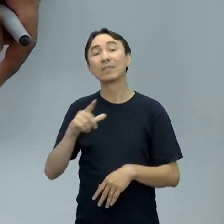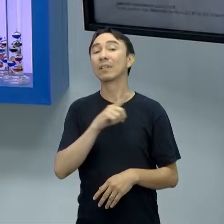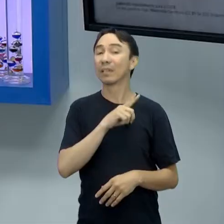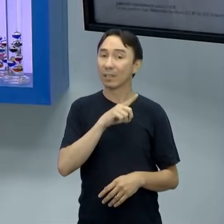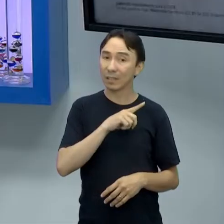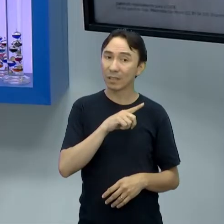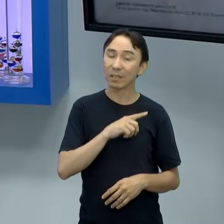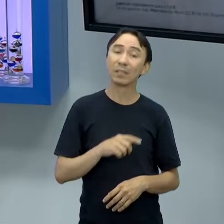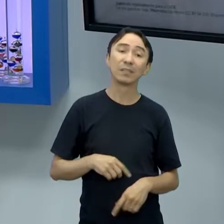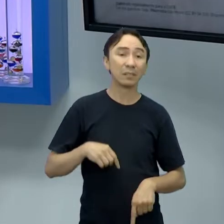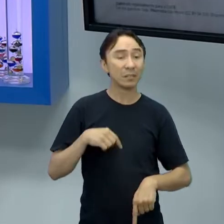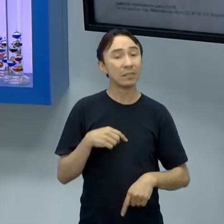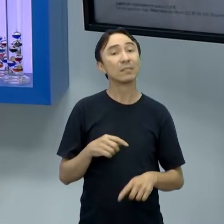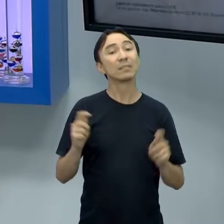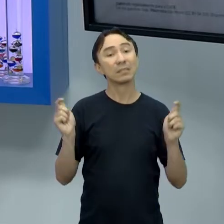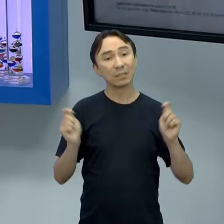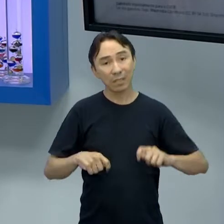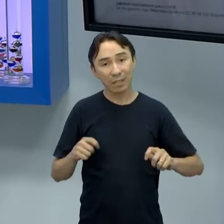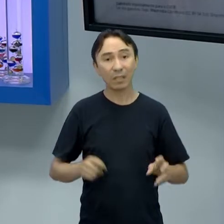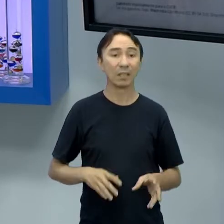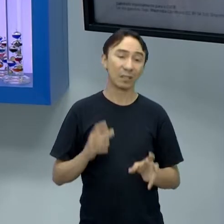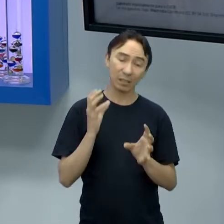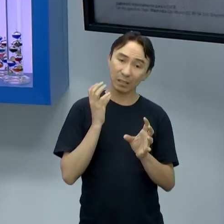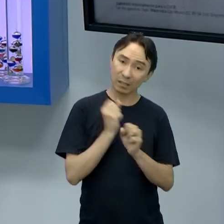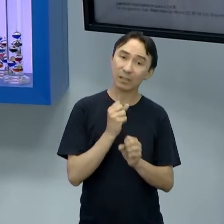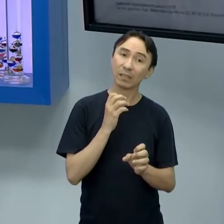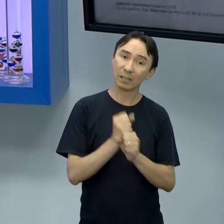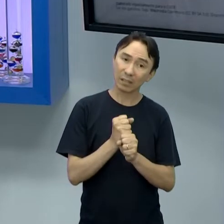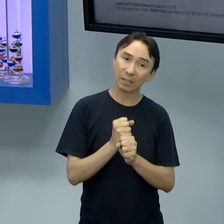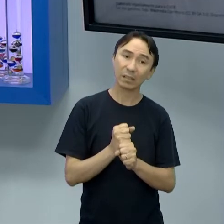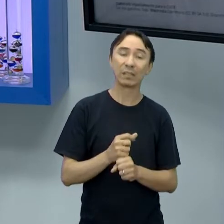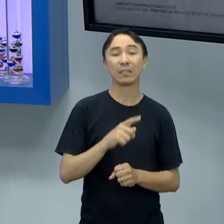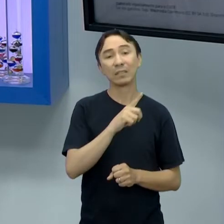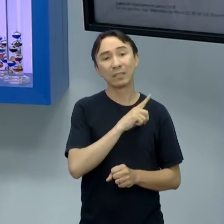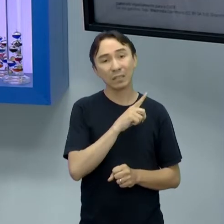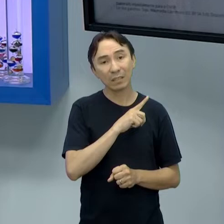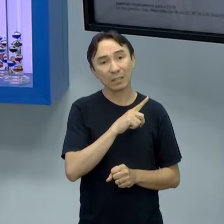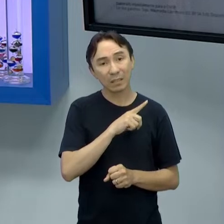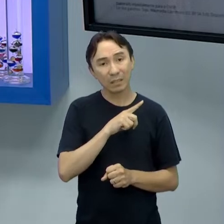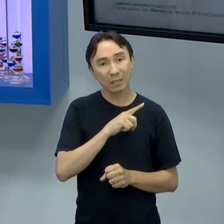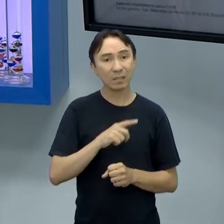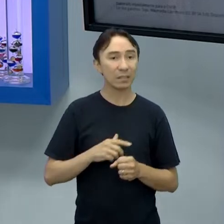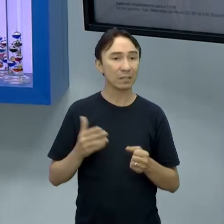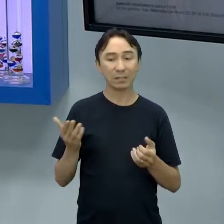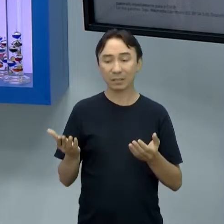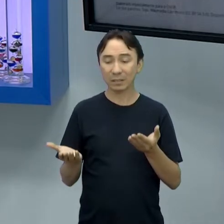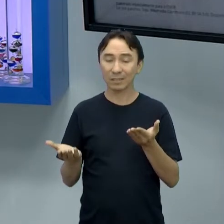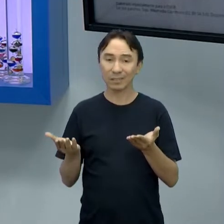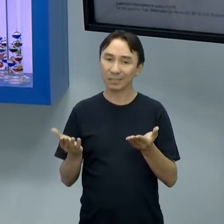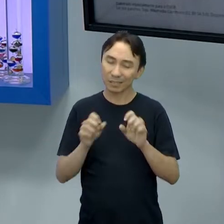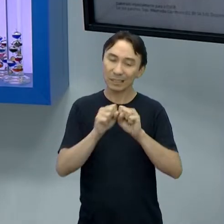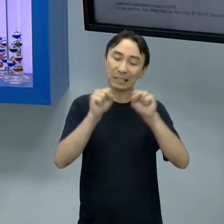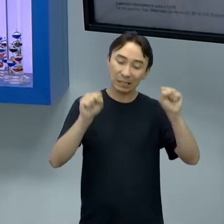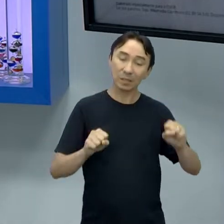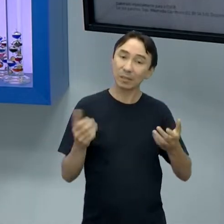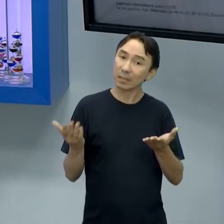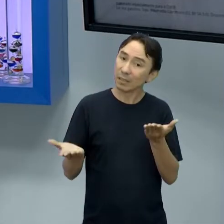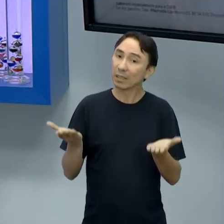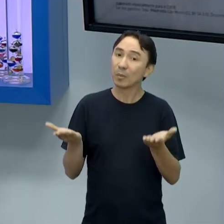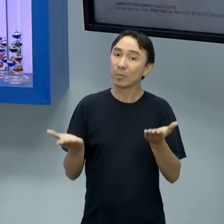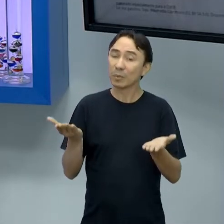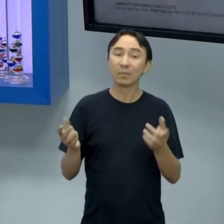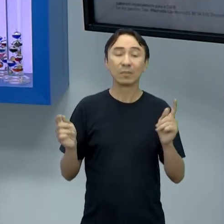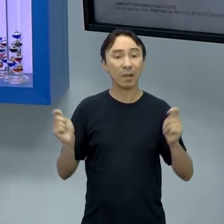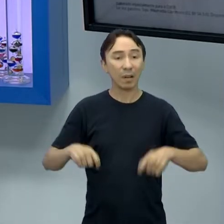elástica, eu posso até calcular essa constante usando o sistema de equilíbrio de Gibalina. Olha que legal, Gibalina. Se eu